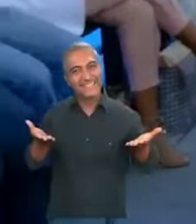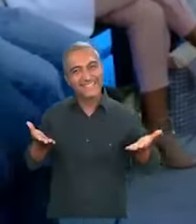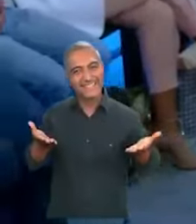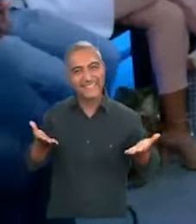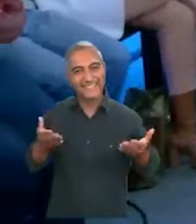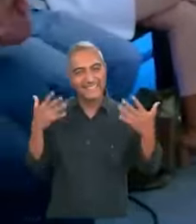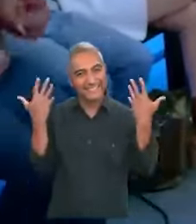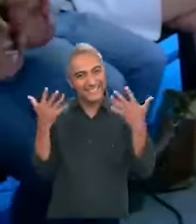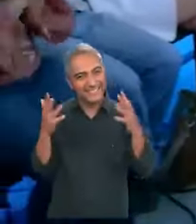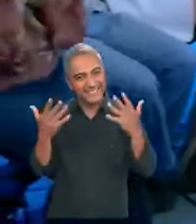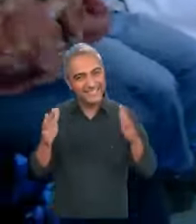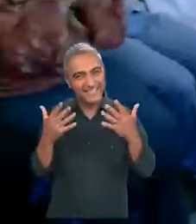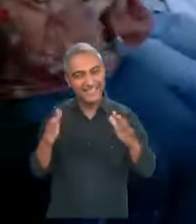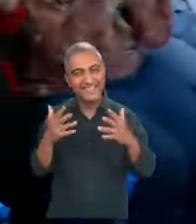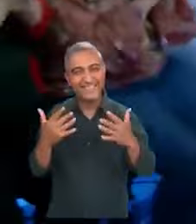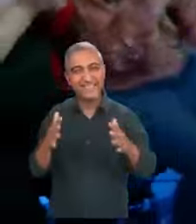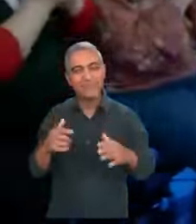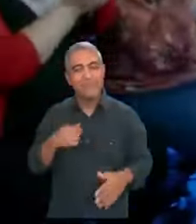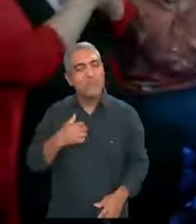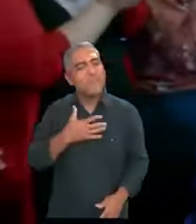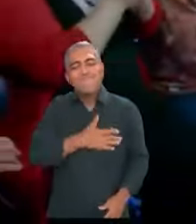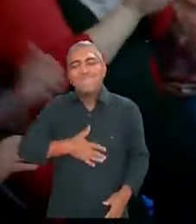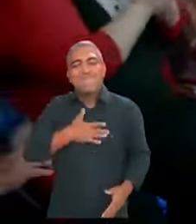noite eu amo